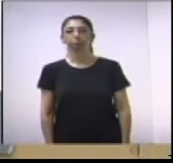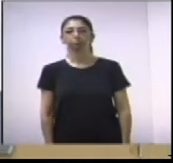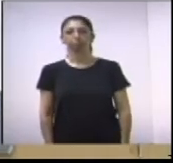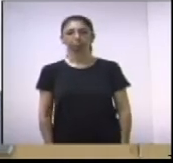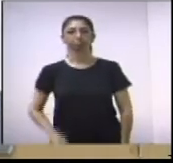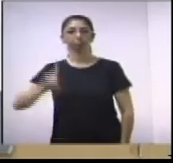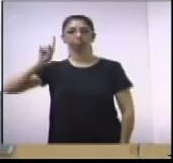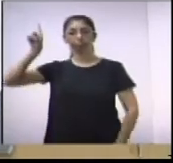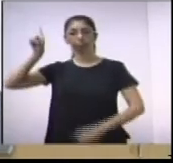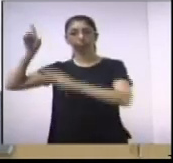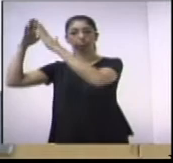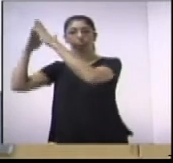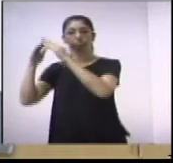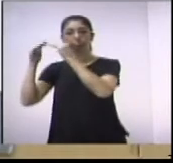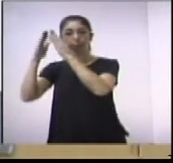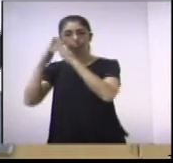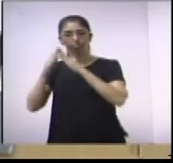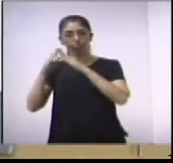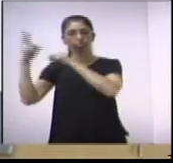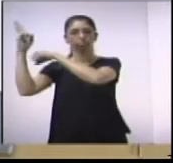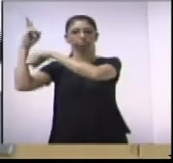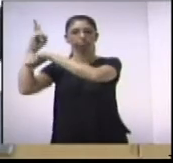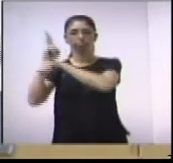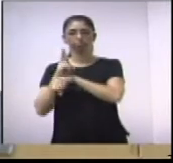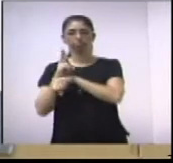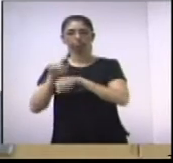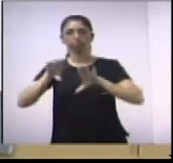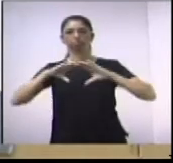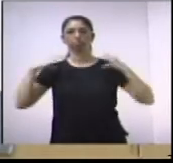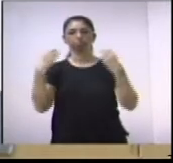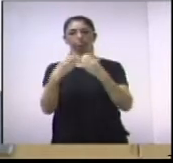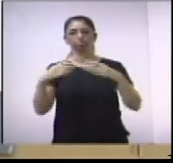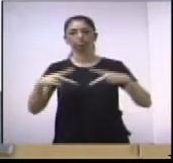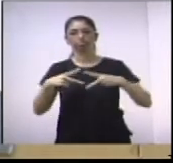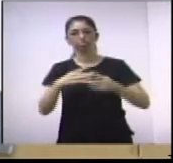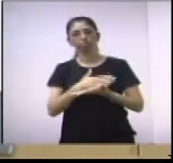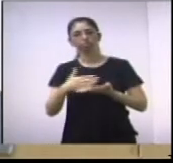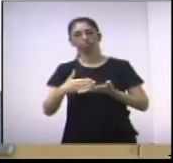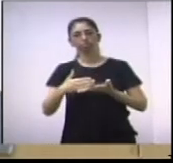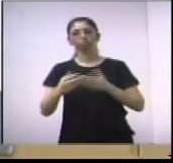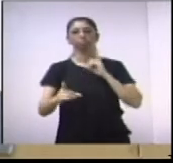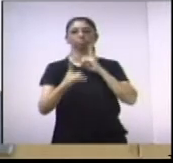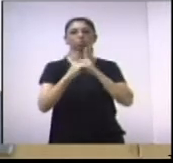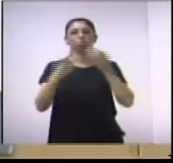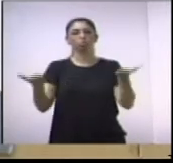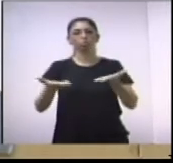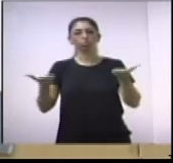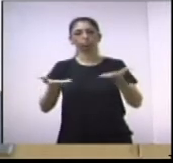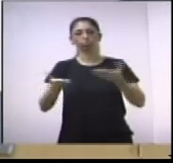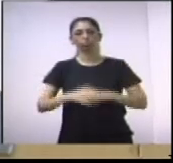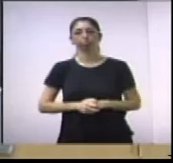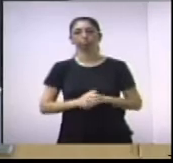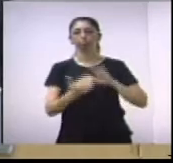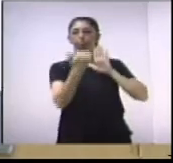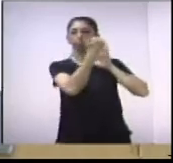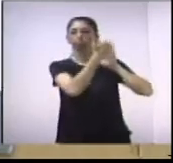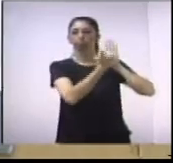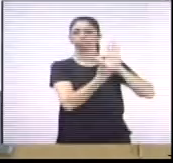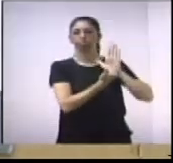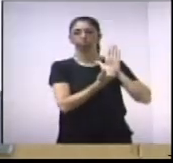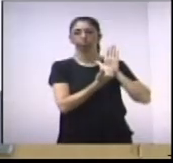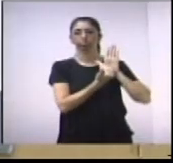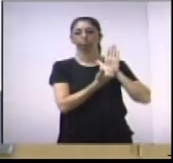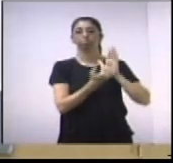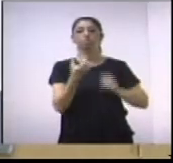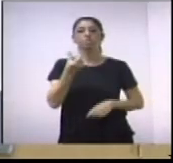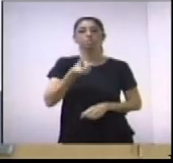Invocando as bênçãos e a proteção de Deus, a Câmara Municipal de Paulínia dá início aos trabalhos desta sessão. Ordem dos trabalhos para a